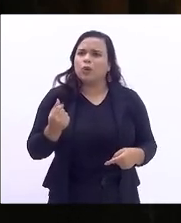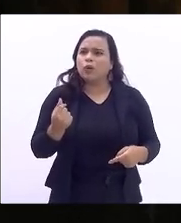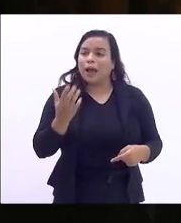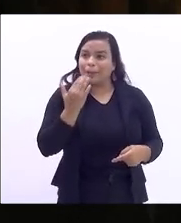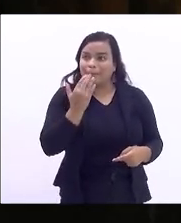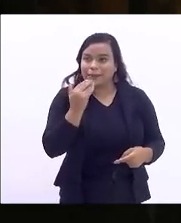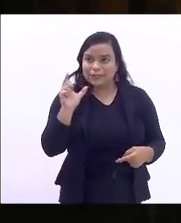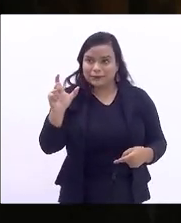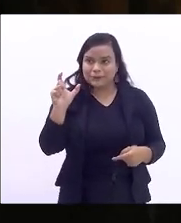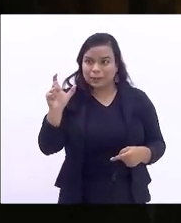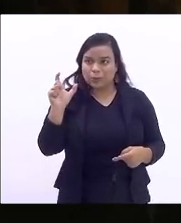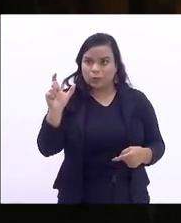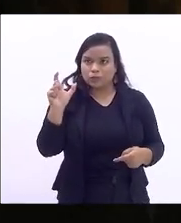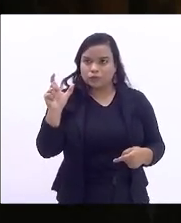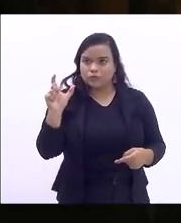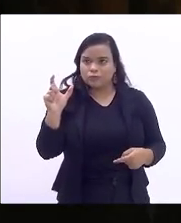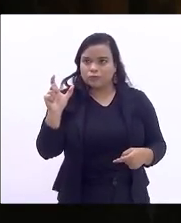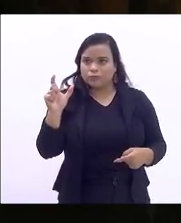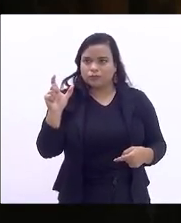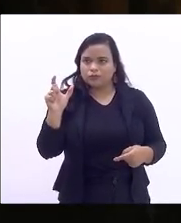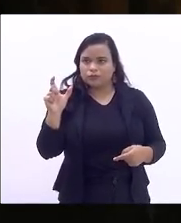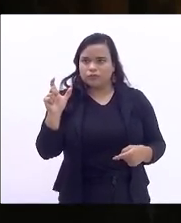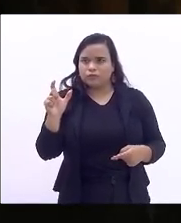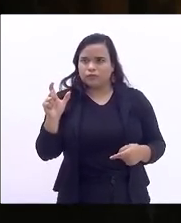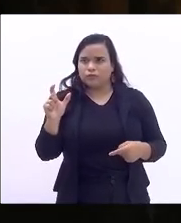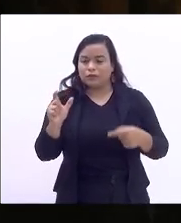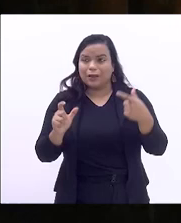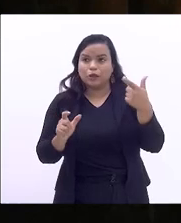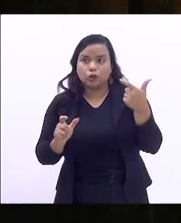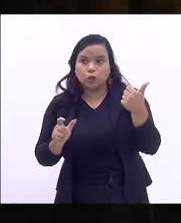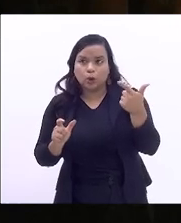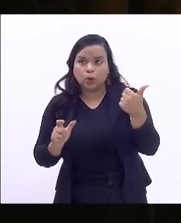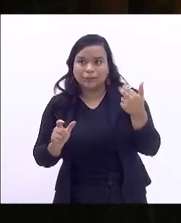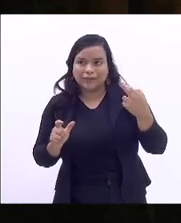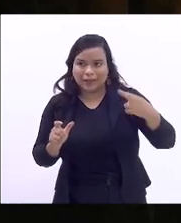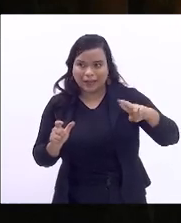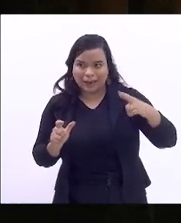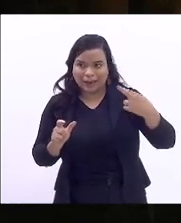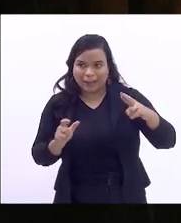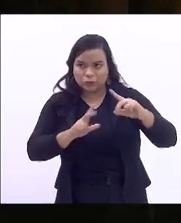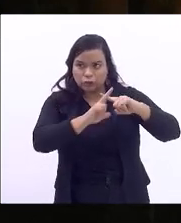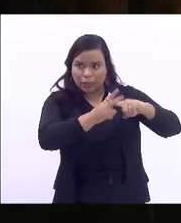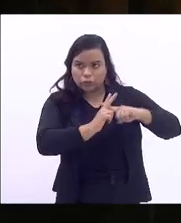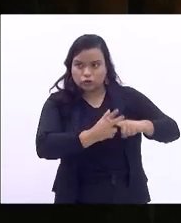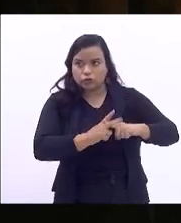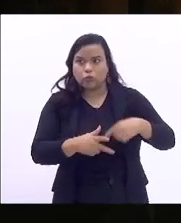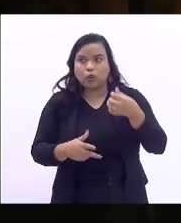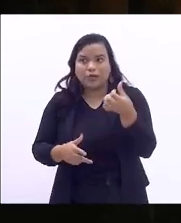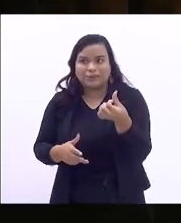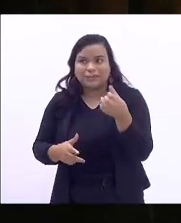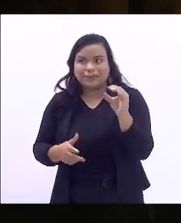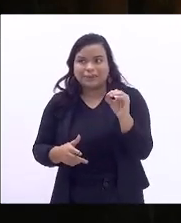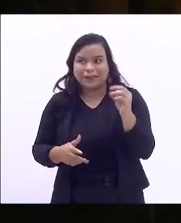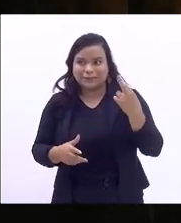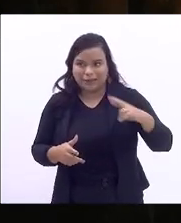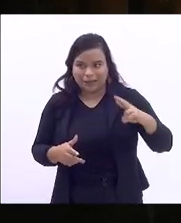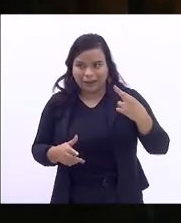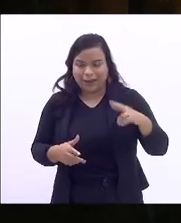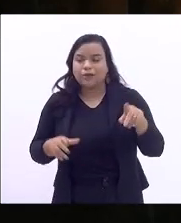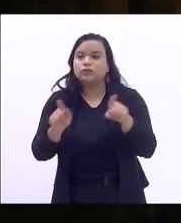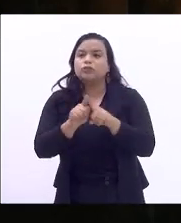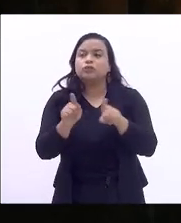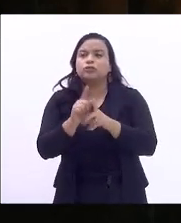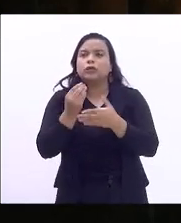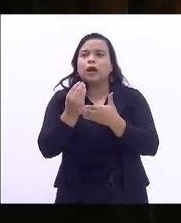auxílio-alimentação que seria de 12 reais para 60 reais e o auxílio-transporte